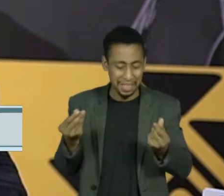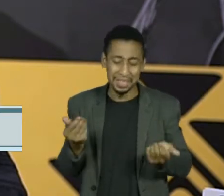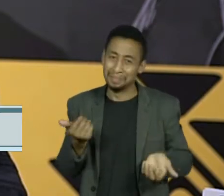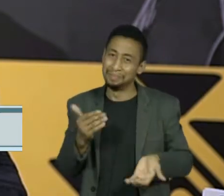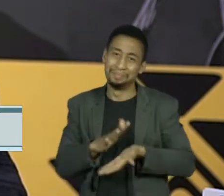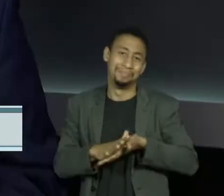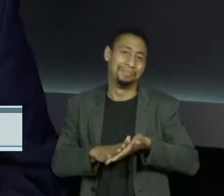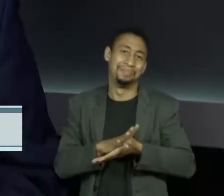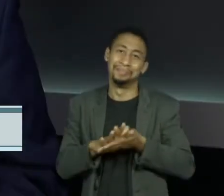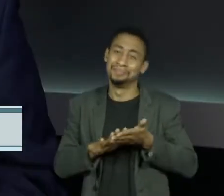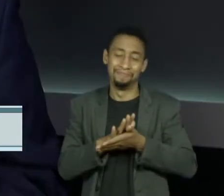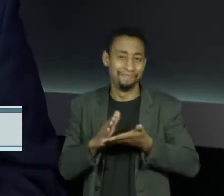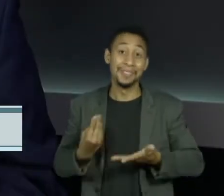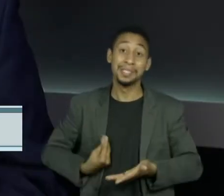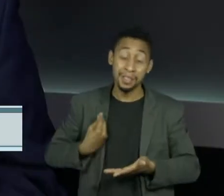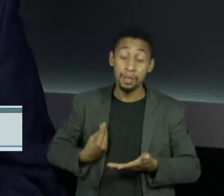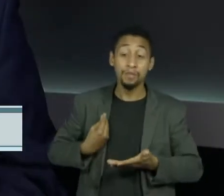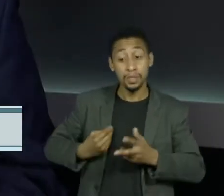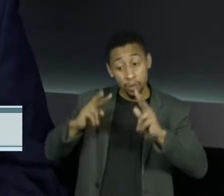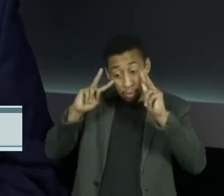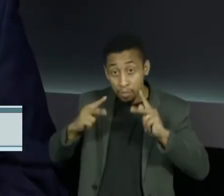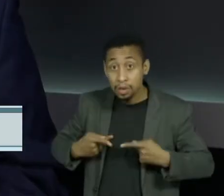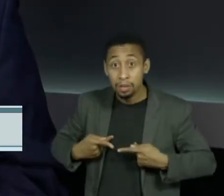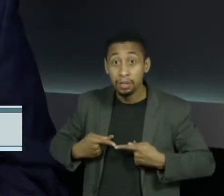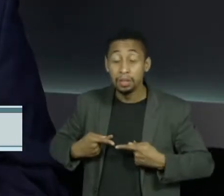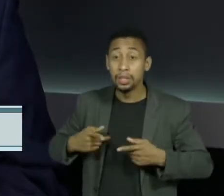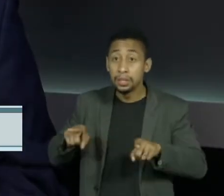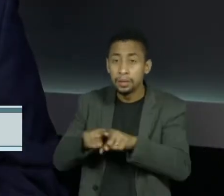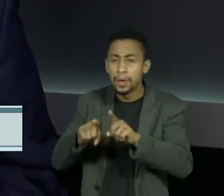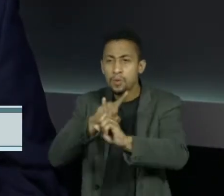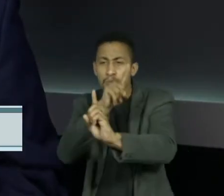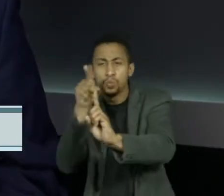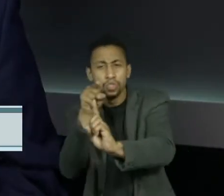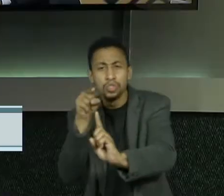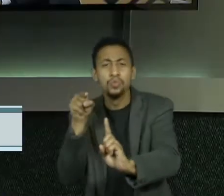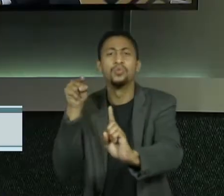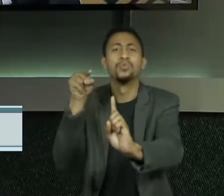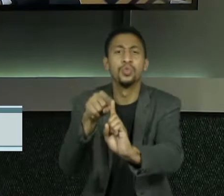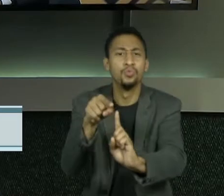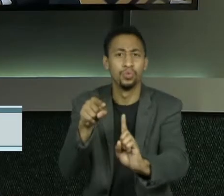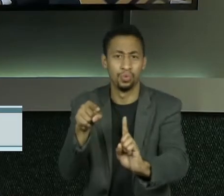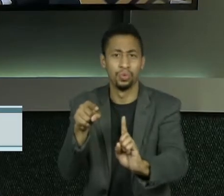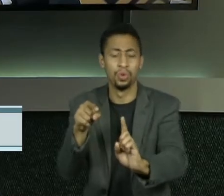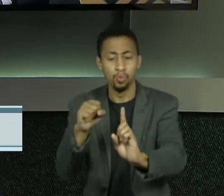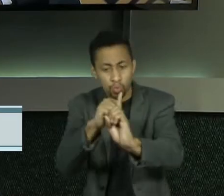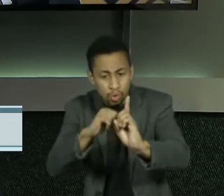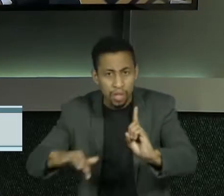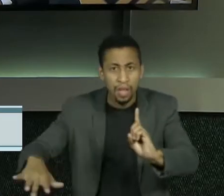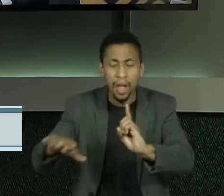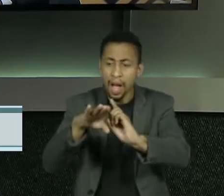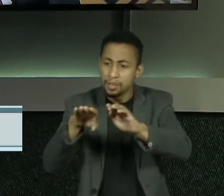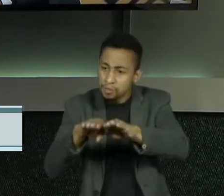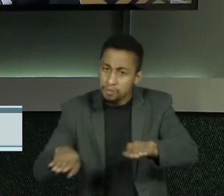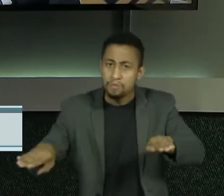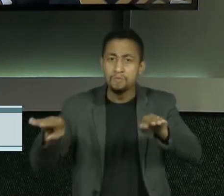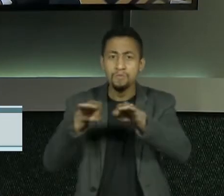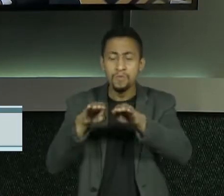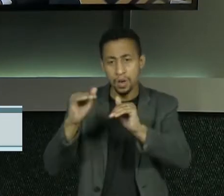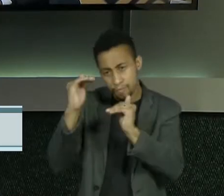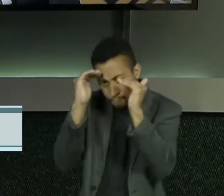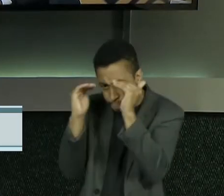a vida humana. E perdemos o norte do que devesse ser uma sociedade civil